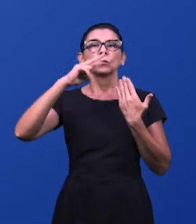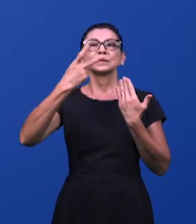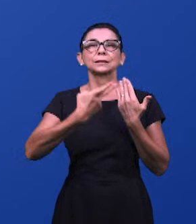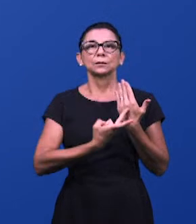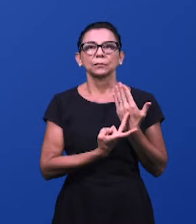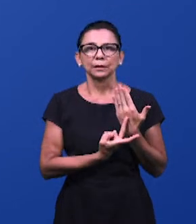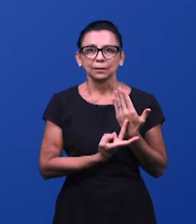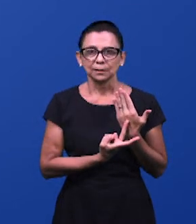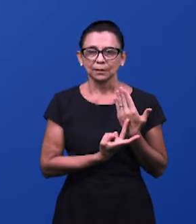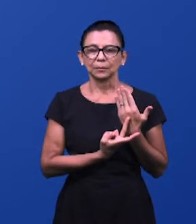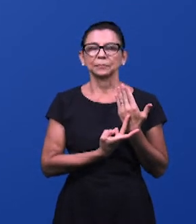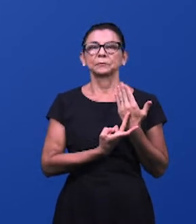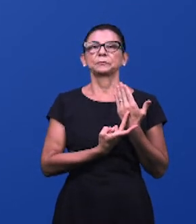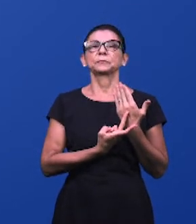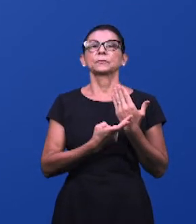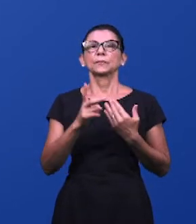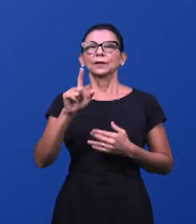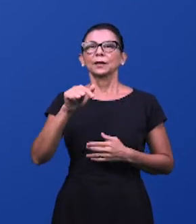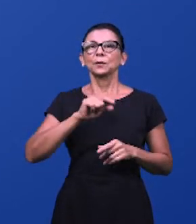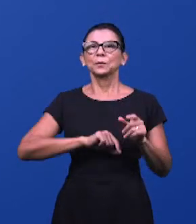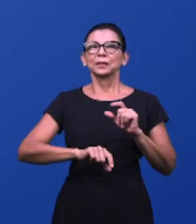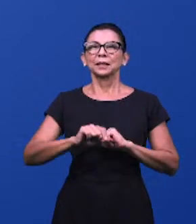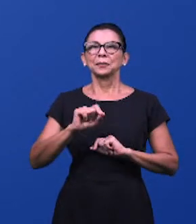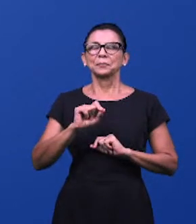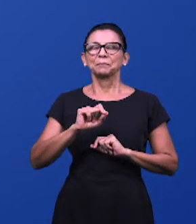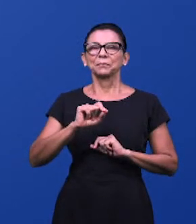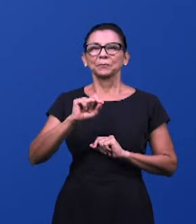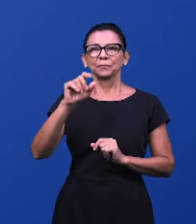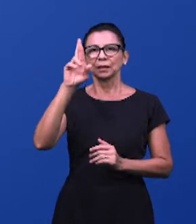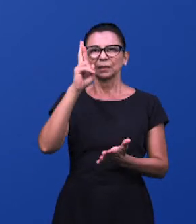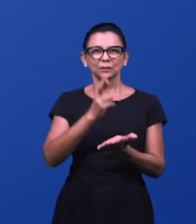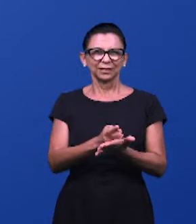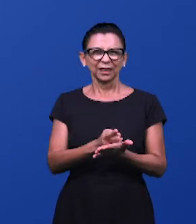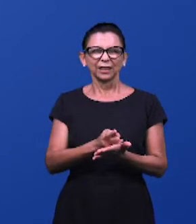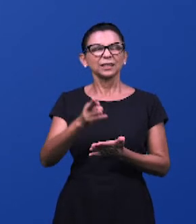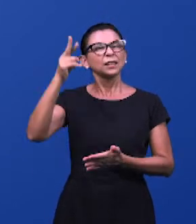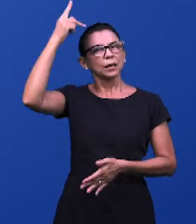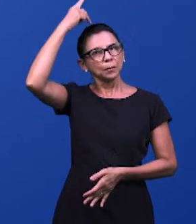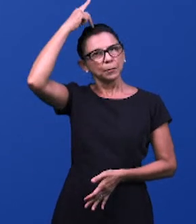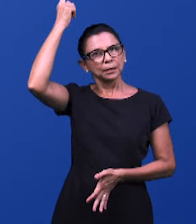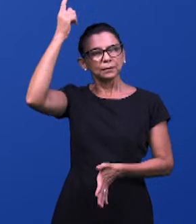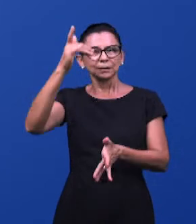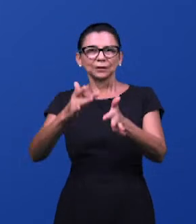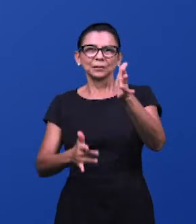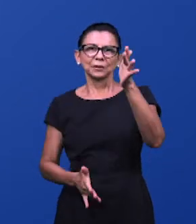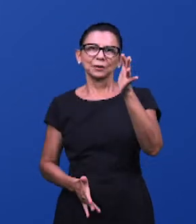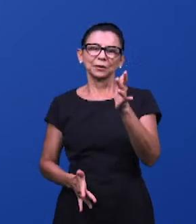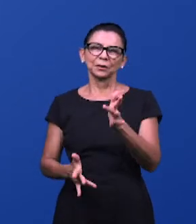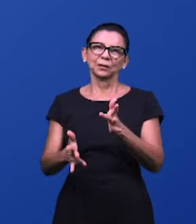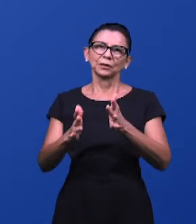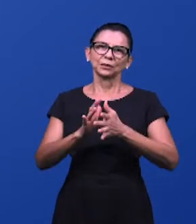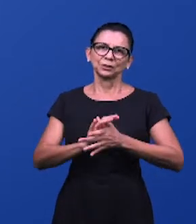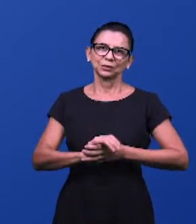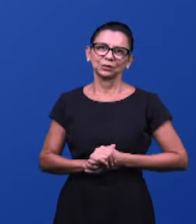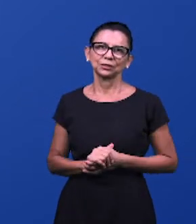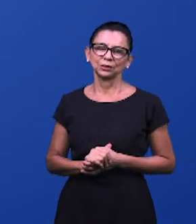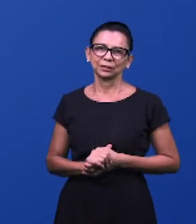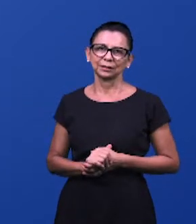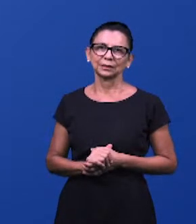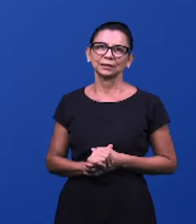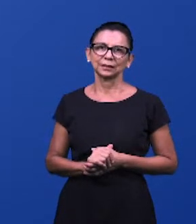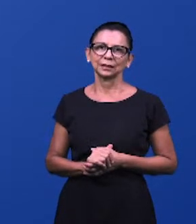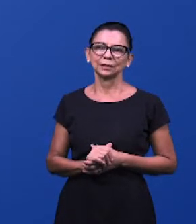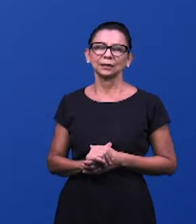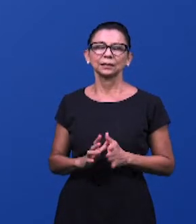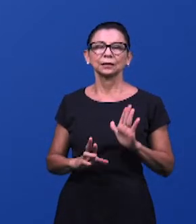que foi o Pentecostes, pois eles aceitaram o convite do dono da vinha e foram trabalhar na vinha. E eles foram